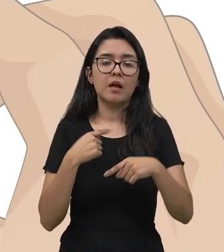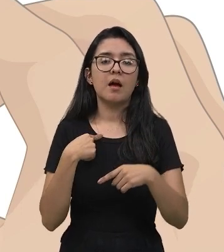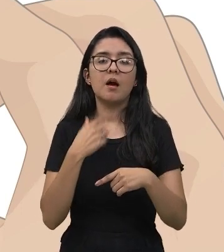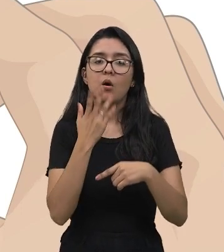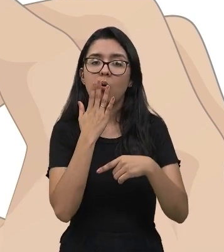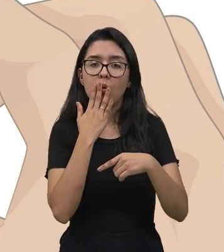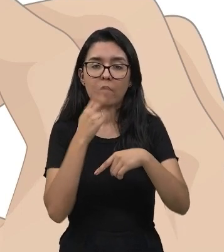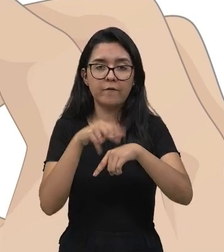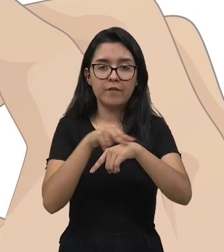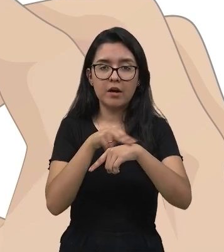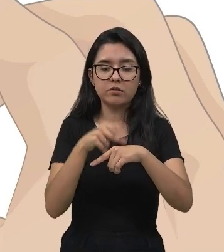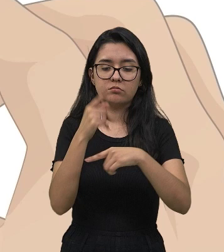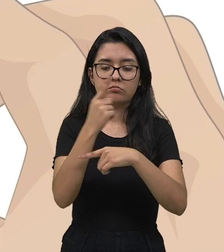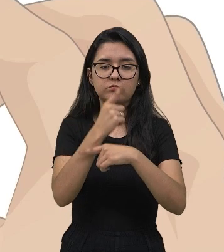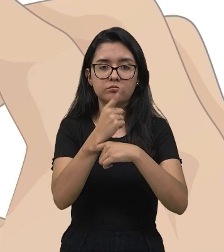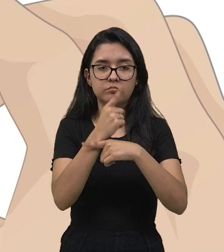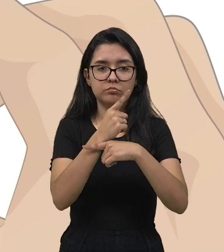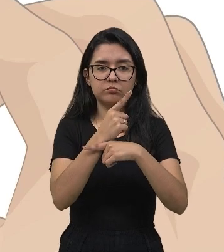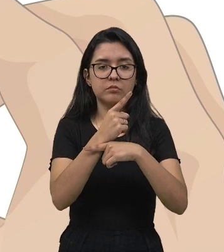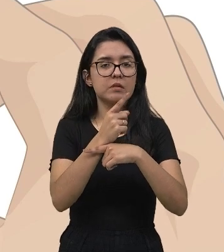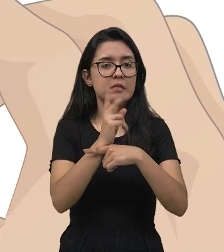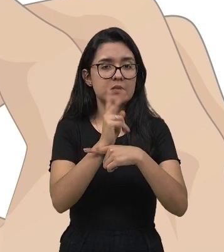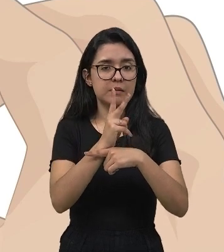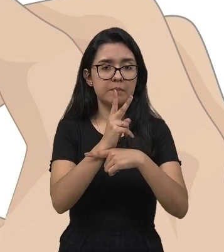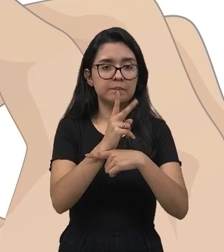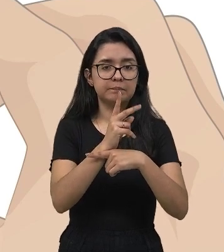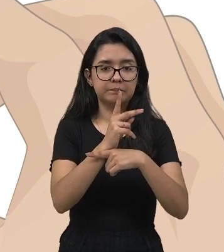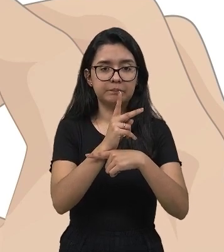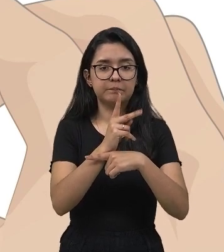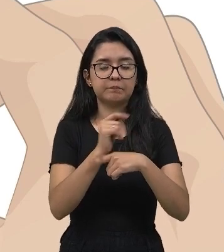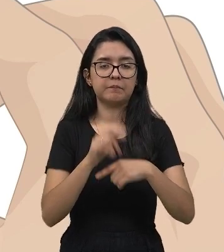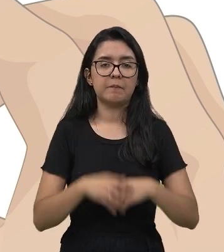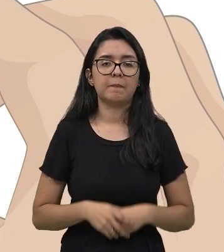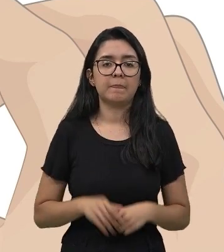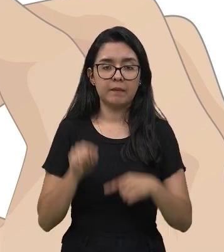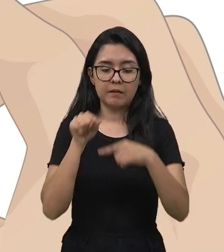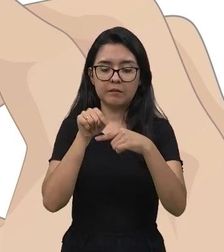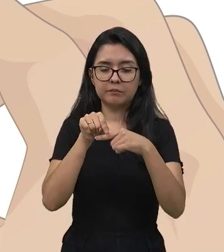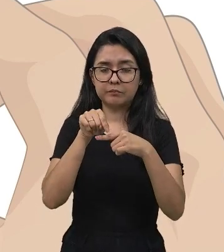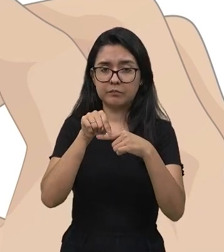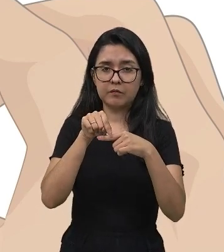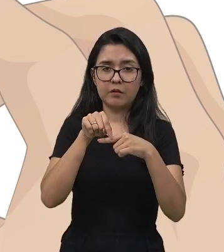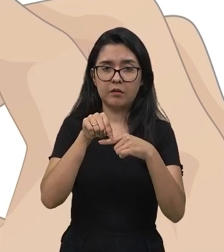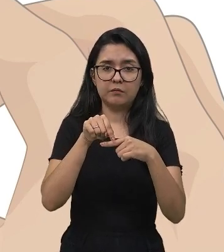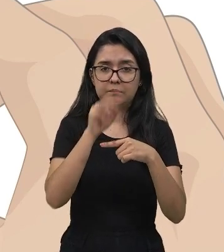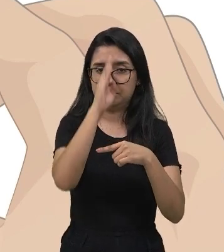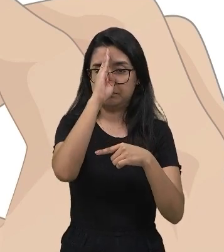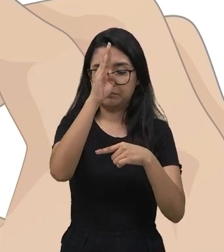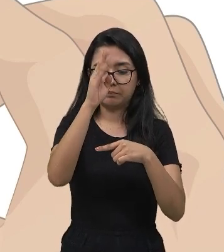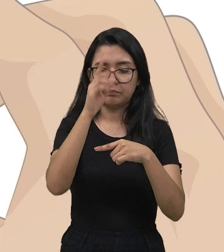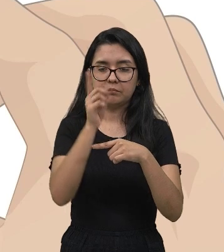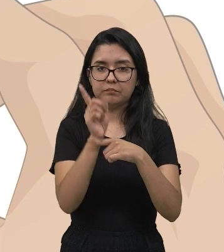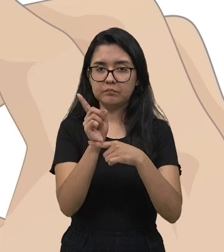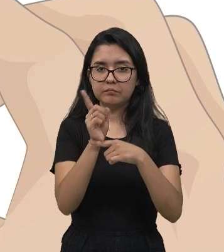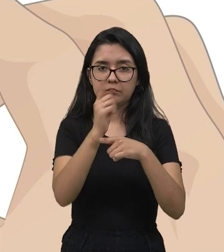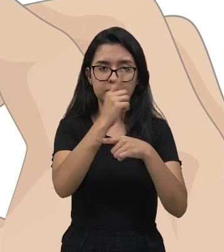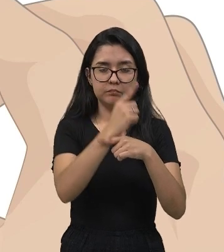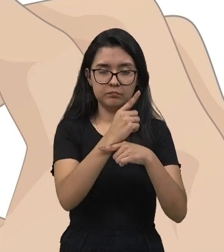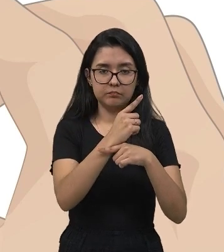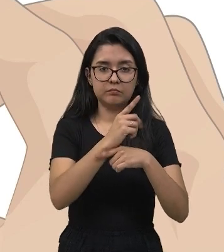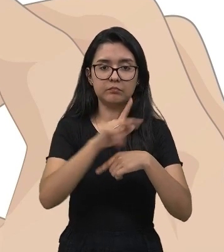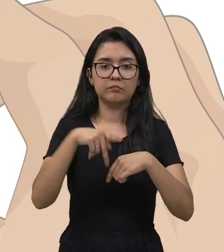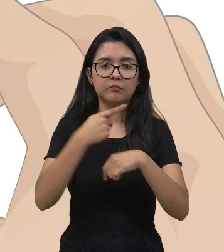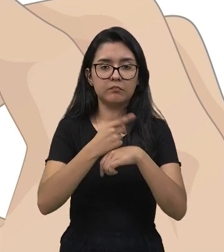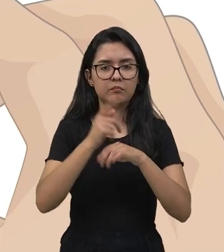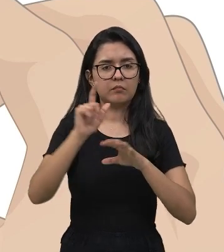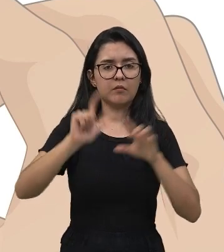mesma ideia, ó, tem que estar centralizado, posicione o vértice do ângulo no centro do transferidor, tudo bem? E aí depois